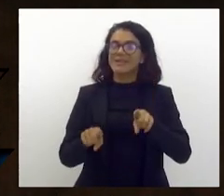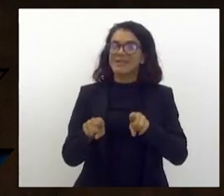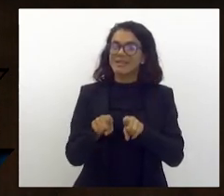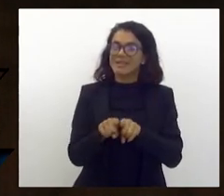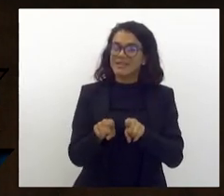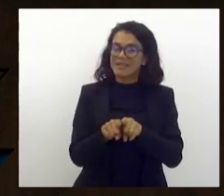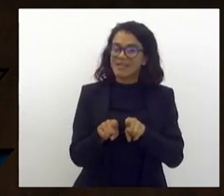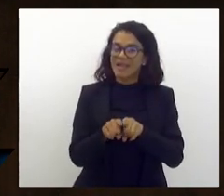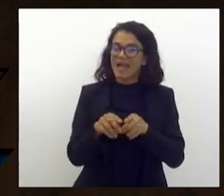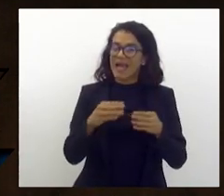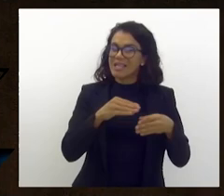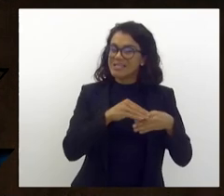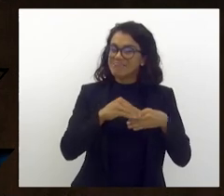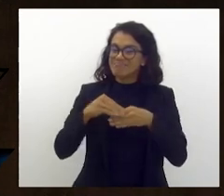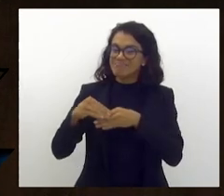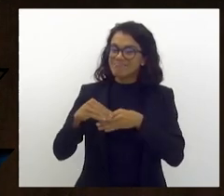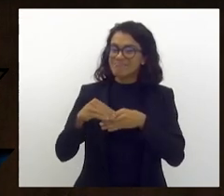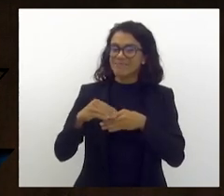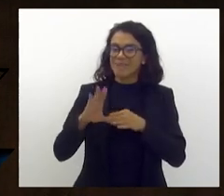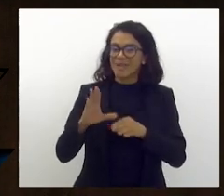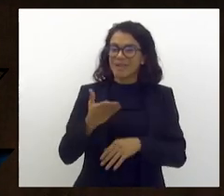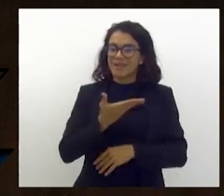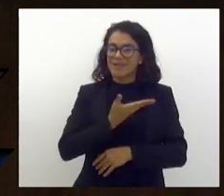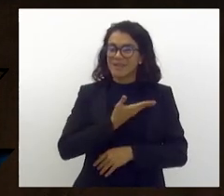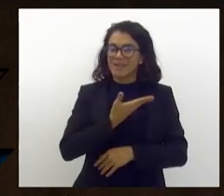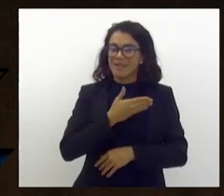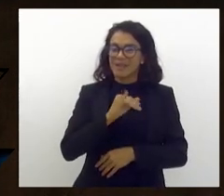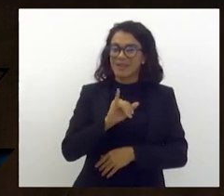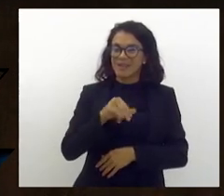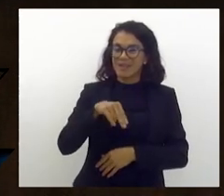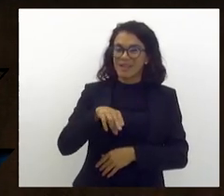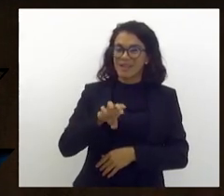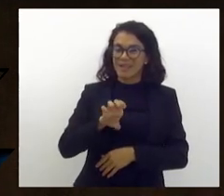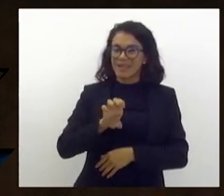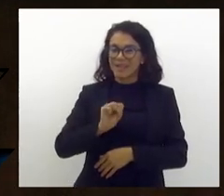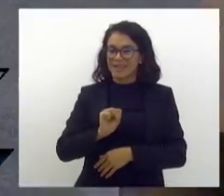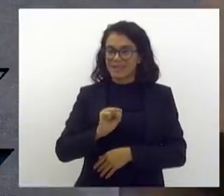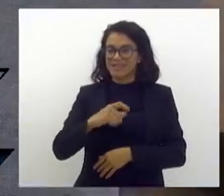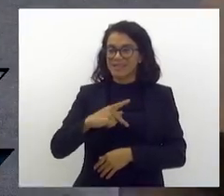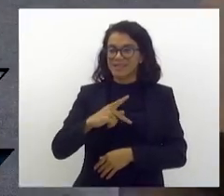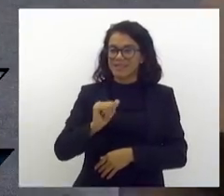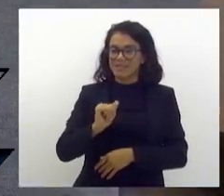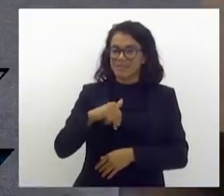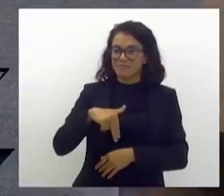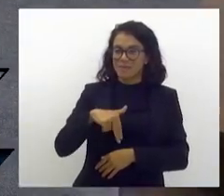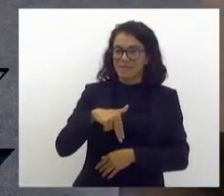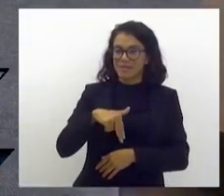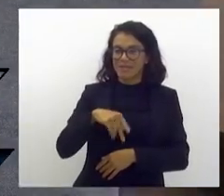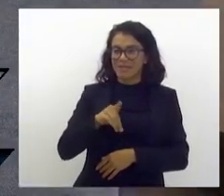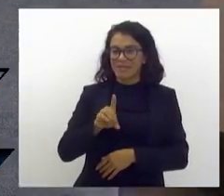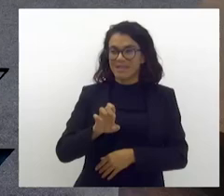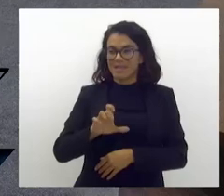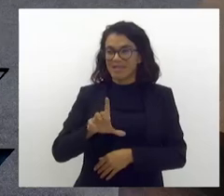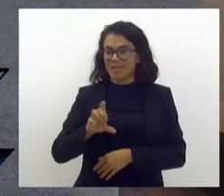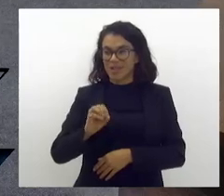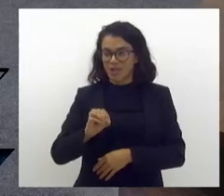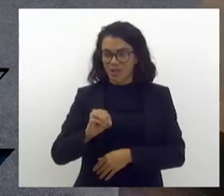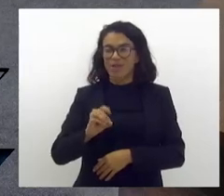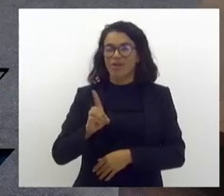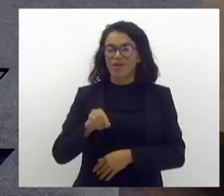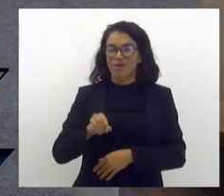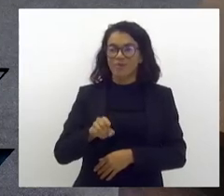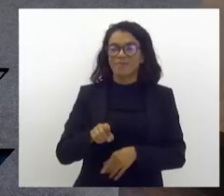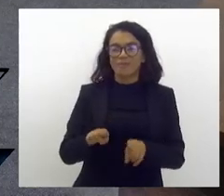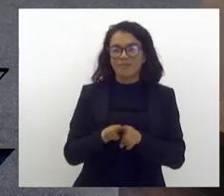ressaltar a indicação da companheira Inês Pandeló, também deputada por vários mandatos aqui dessa